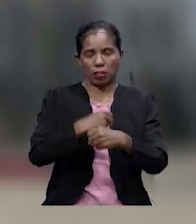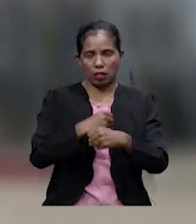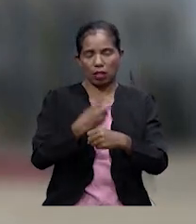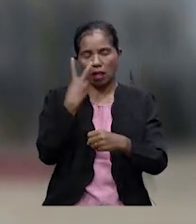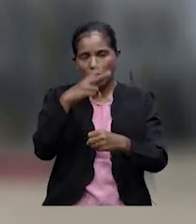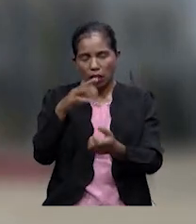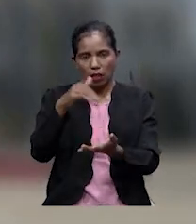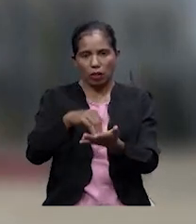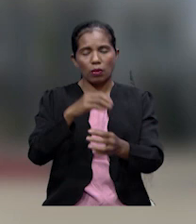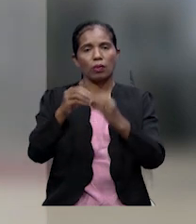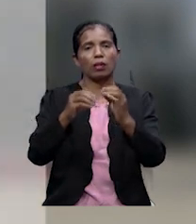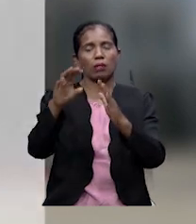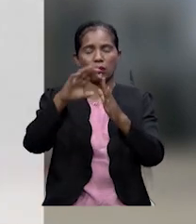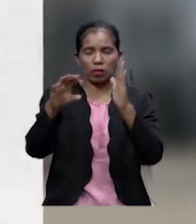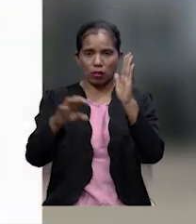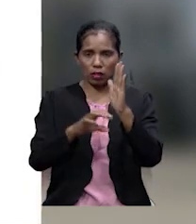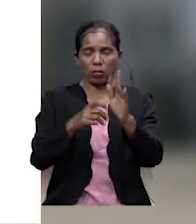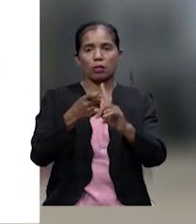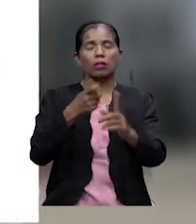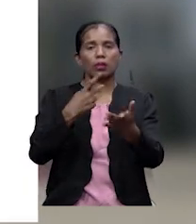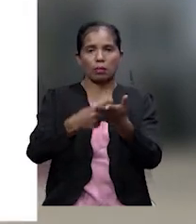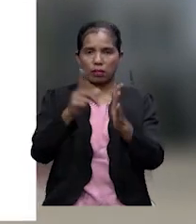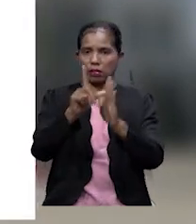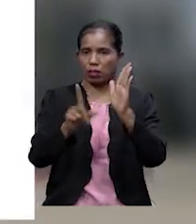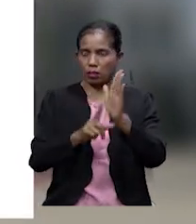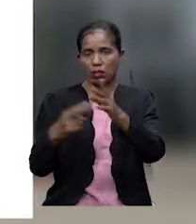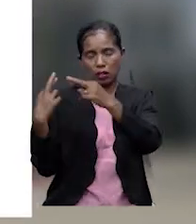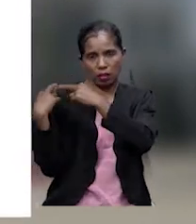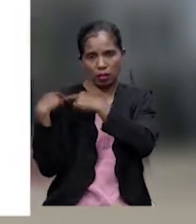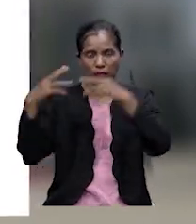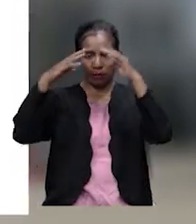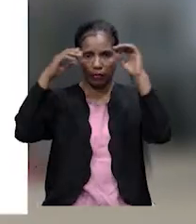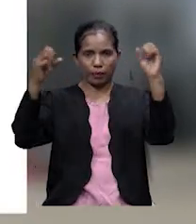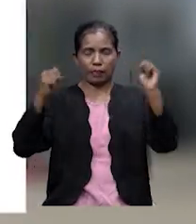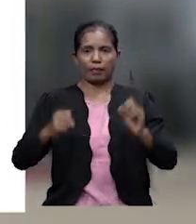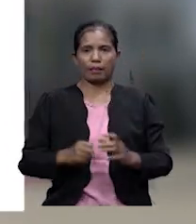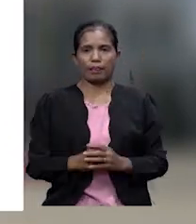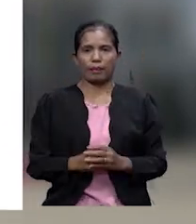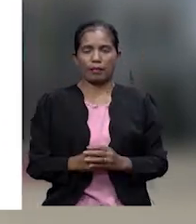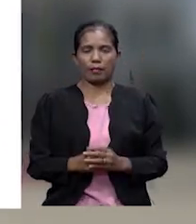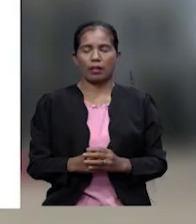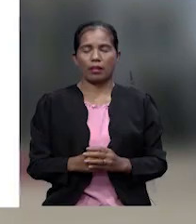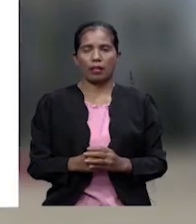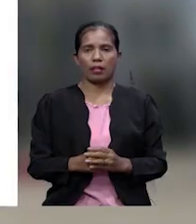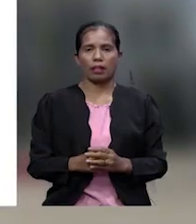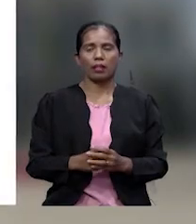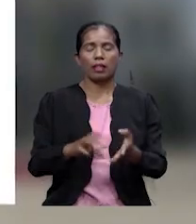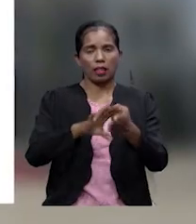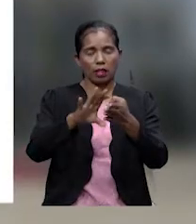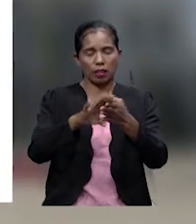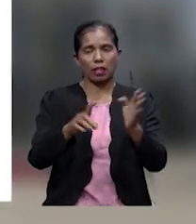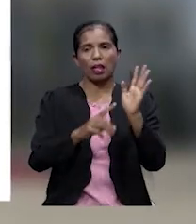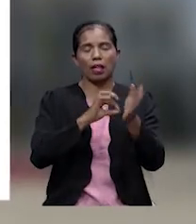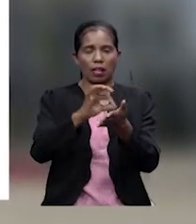conaba constitucionalidade russo proposta lei responsabilidade presidente nian. Pedido ne hakerek fundamento sira